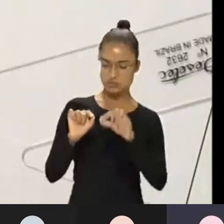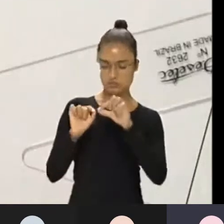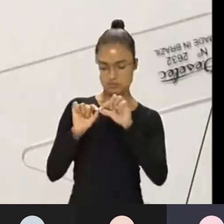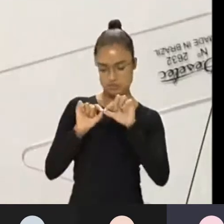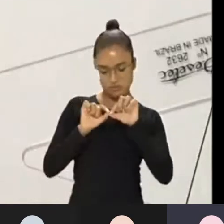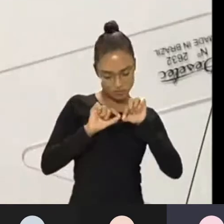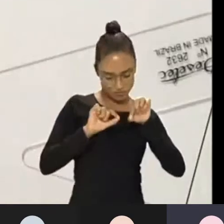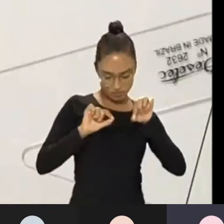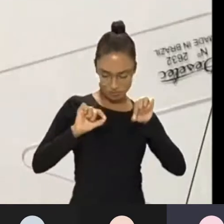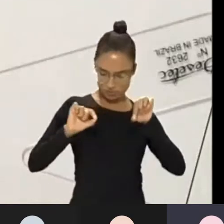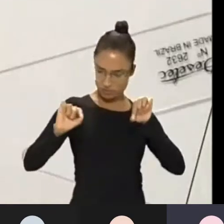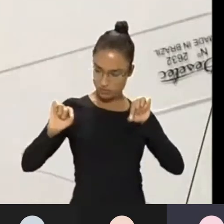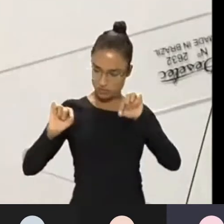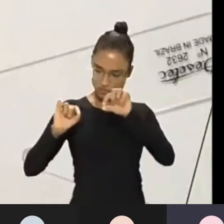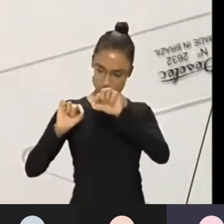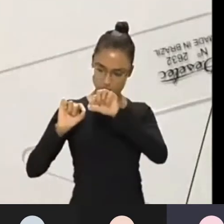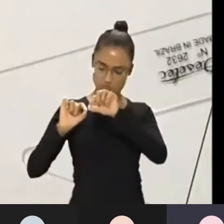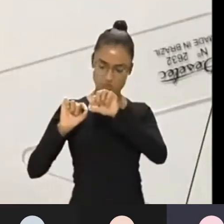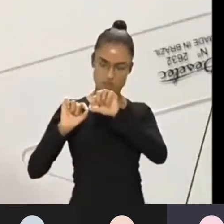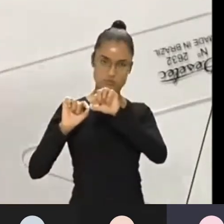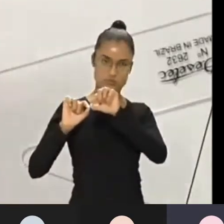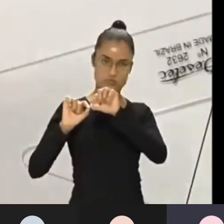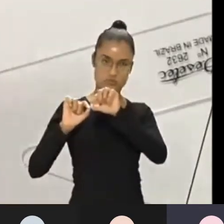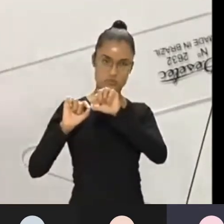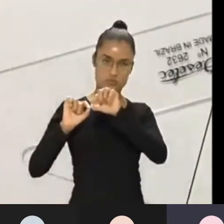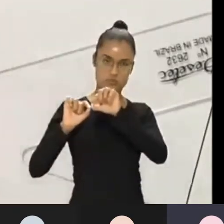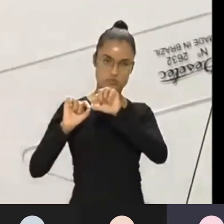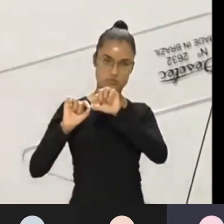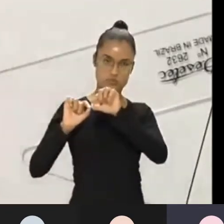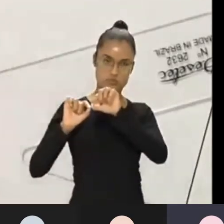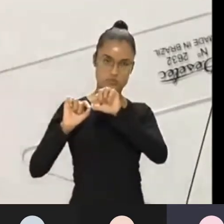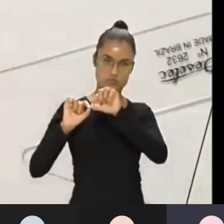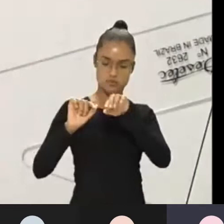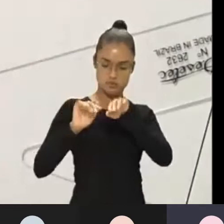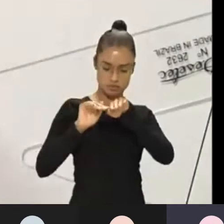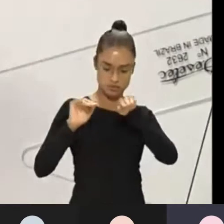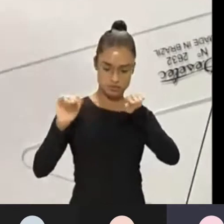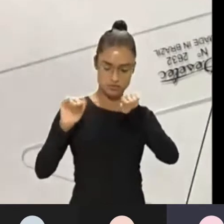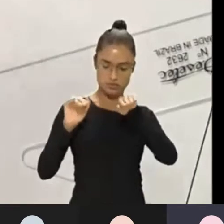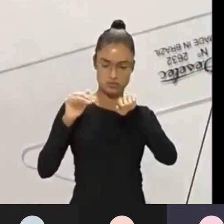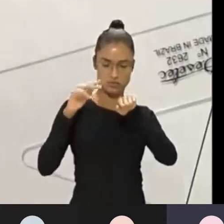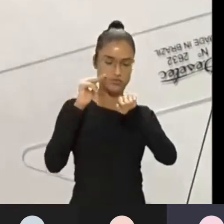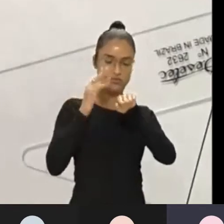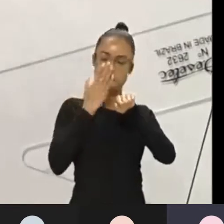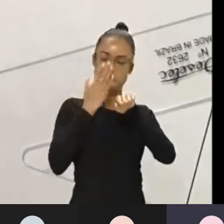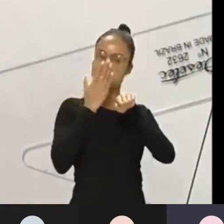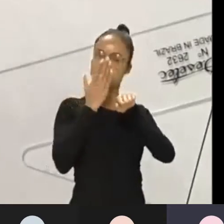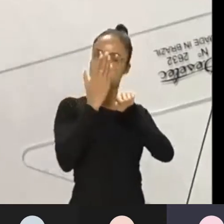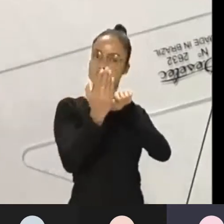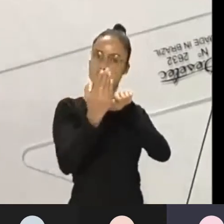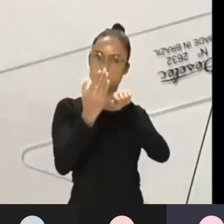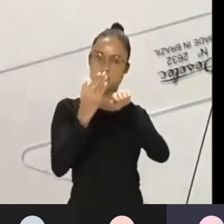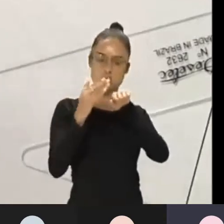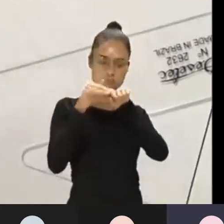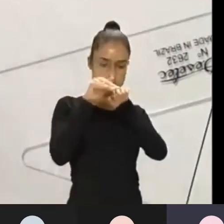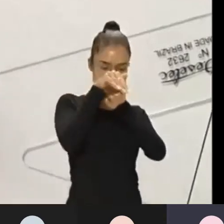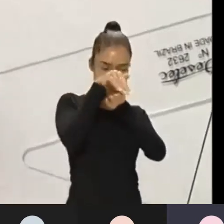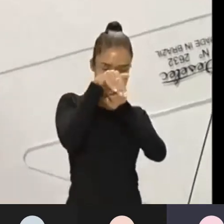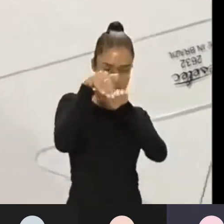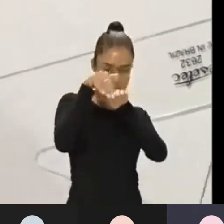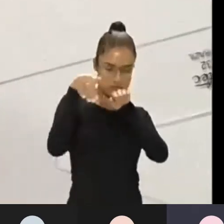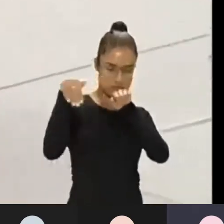vai formar essa aresta da face frontal. O plano inclinado, que é essa parte